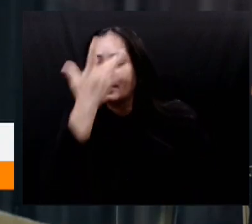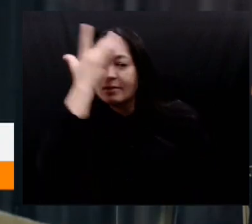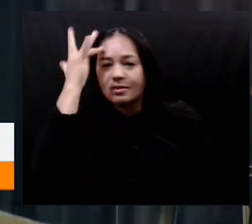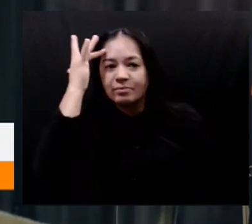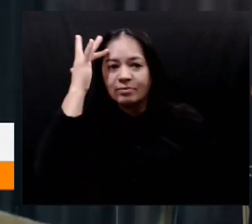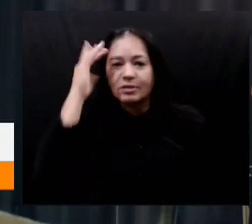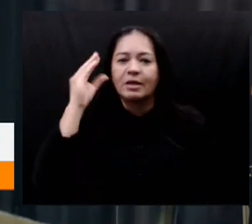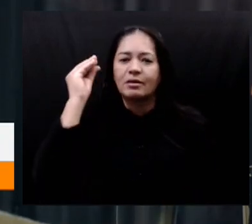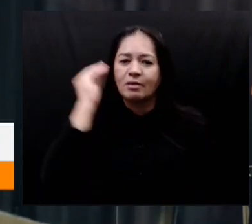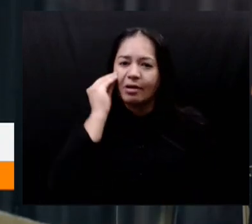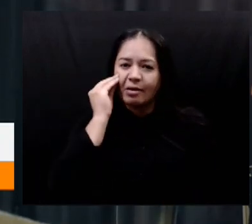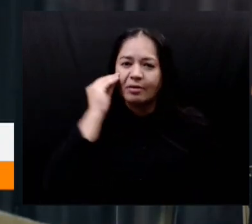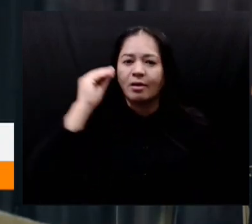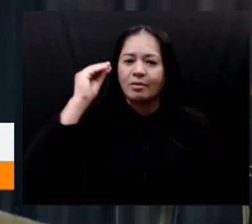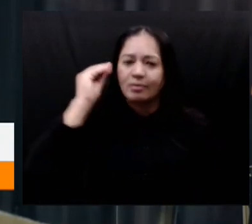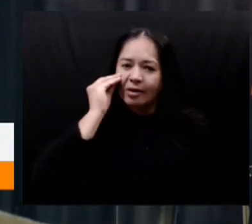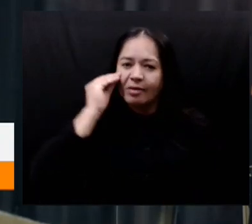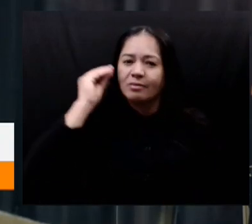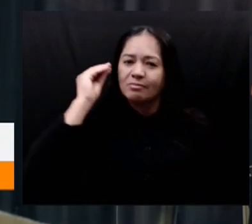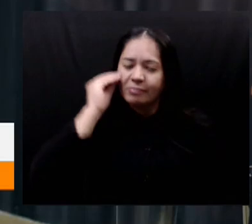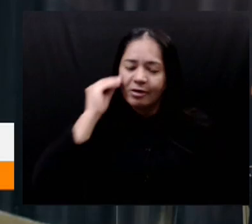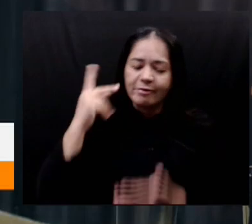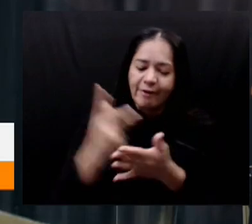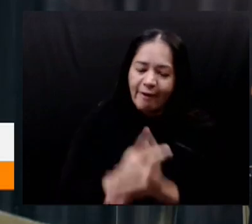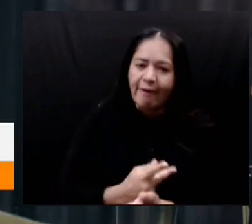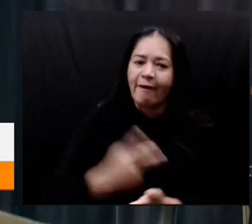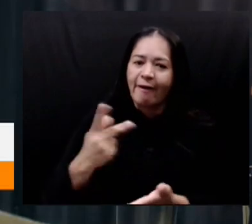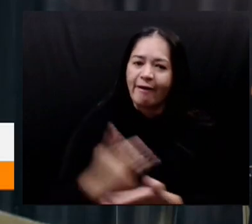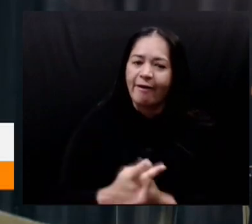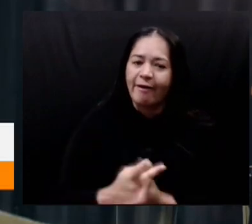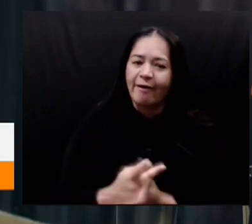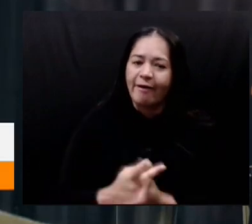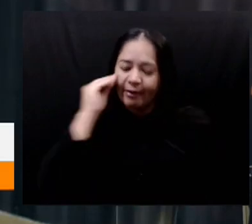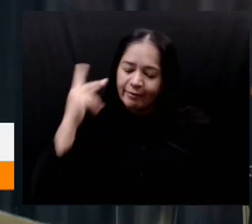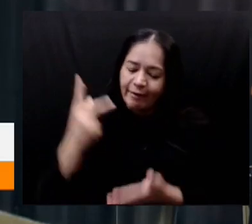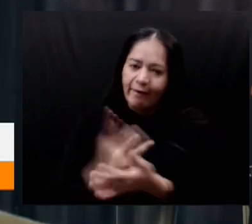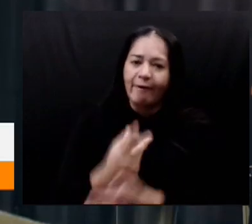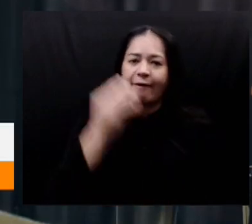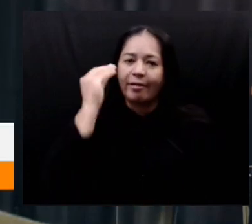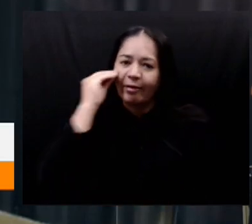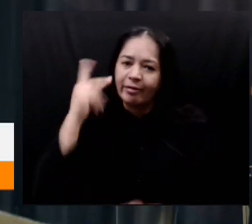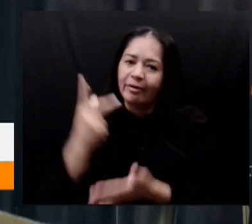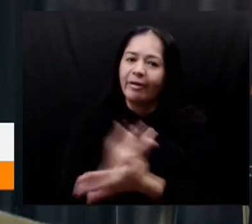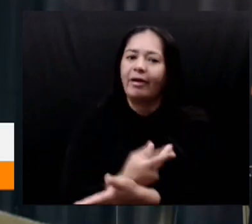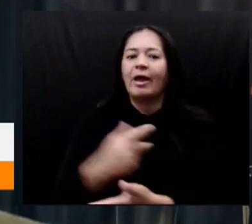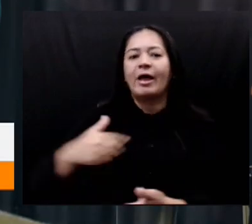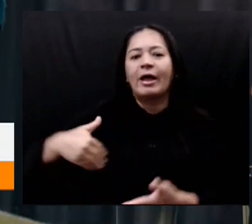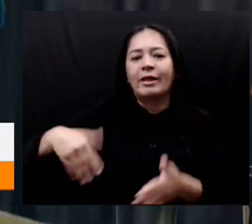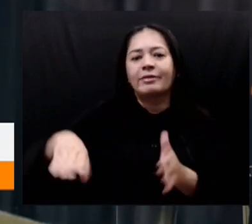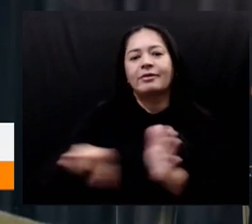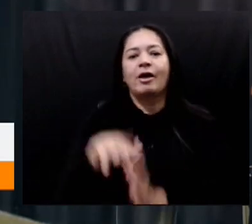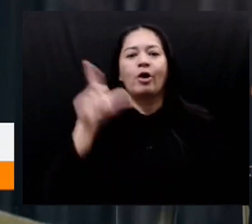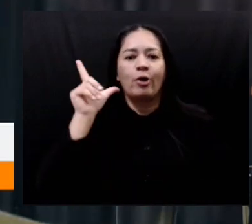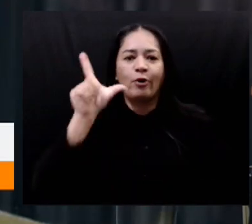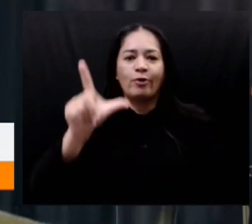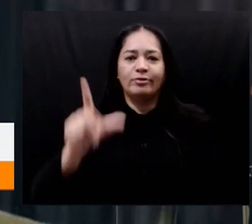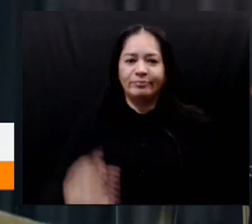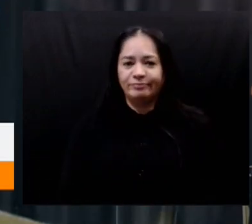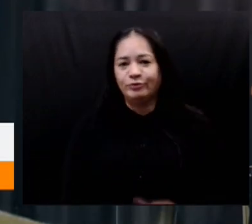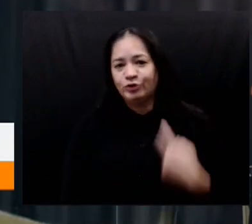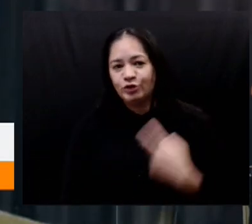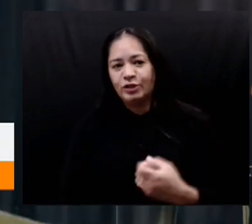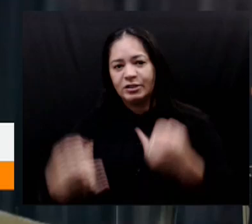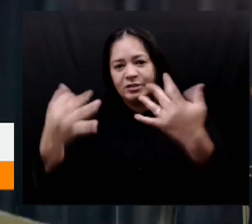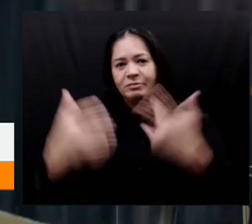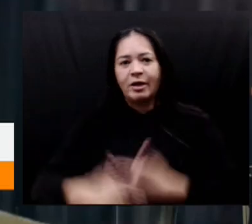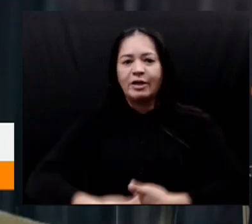e erram, tentam de novo e erram, né? Então, assim, a gente vai falar em sorte,